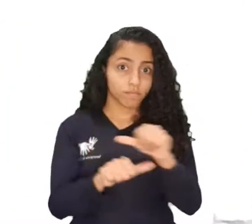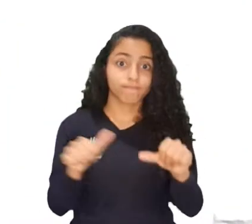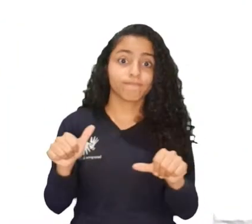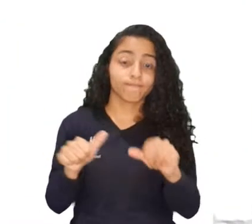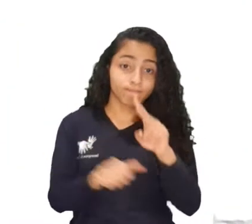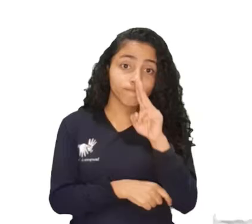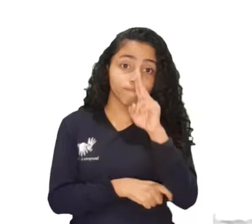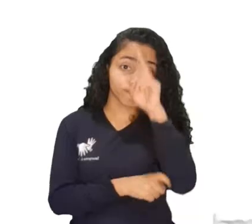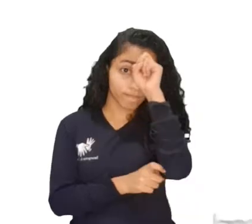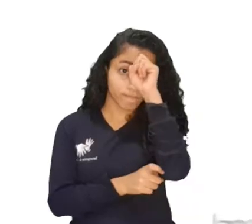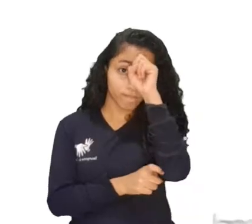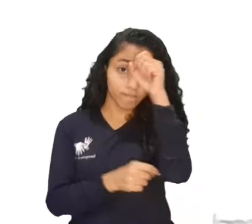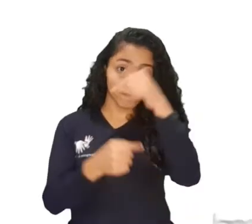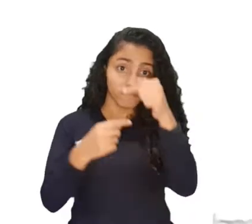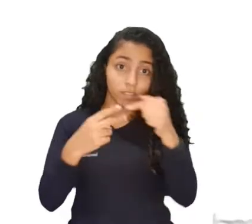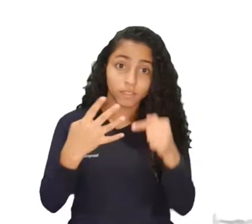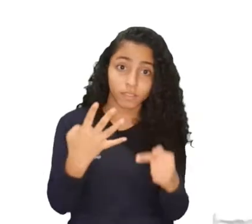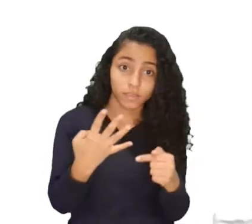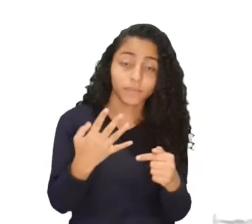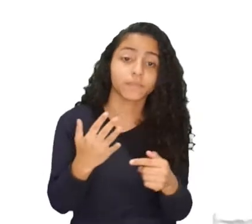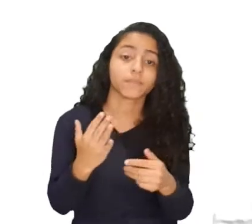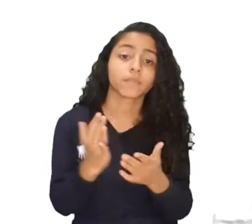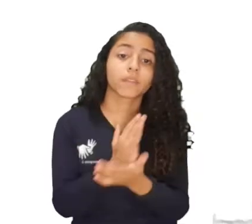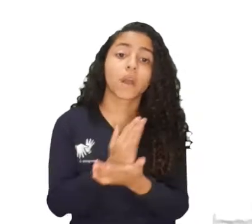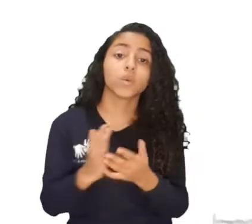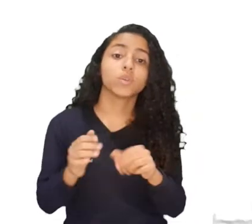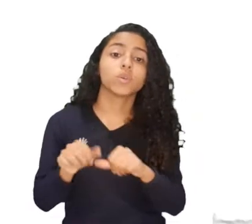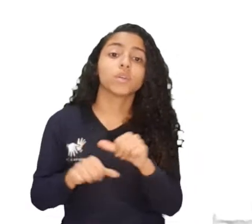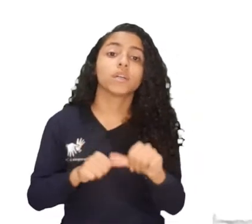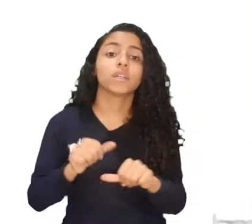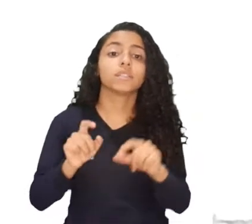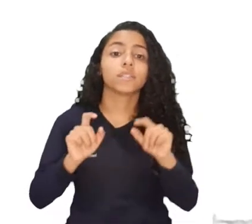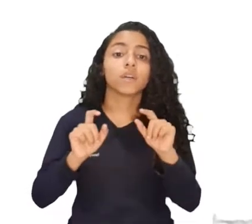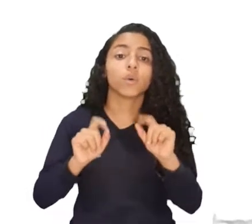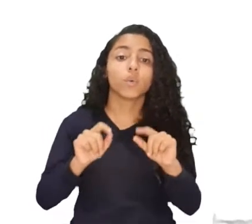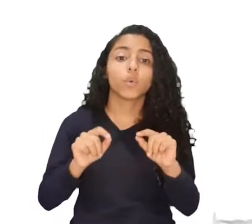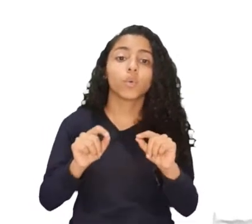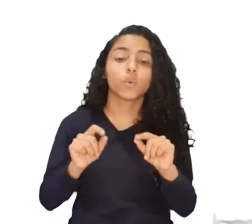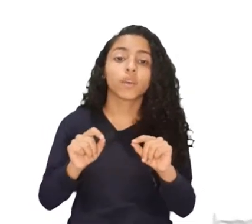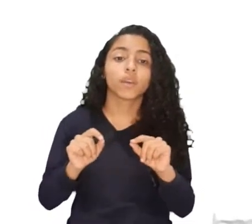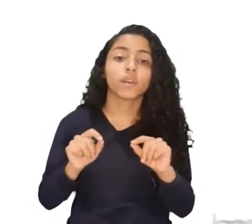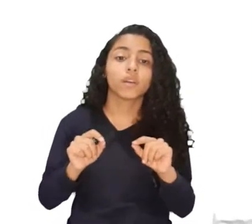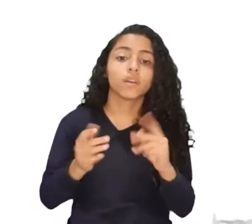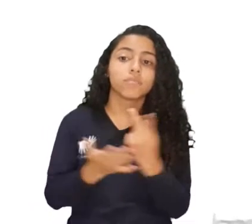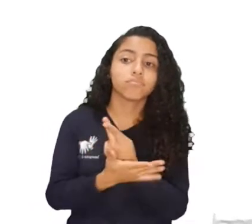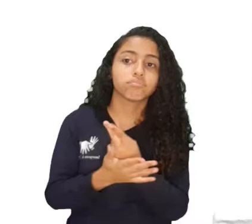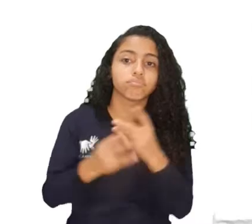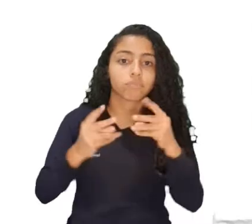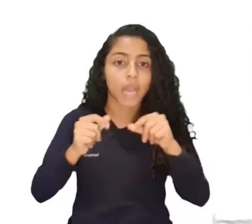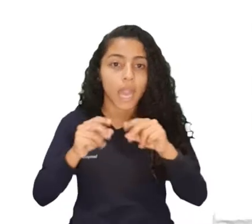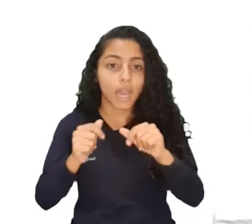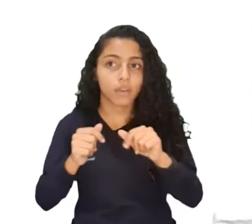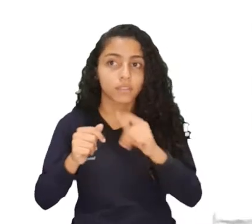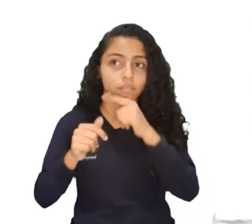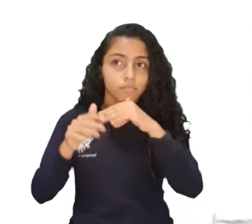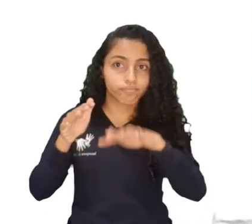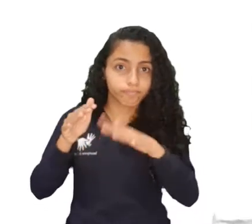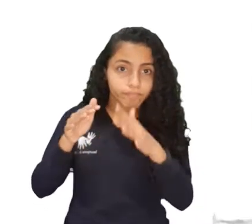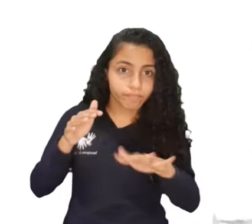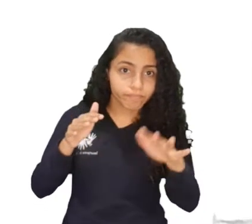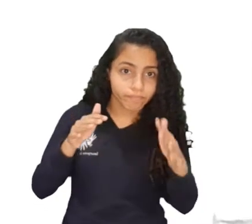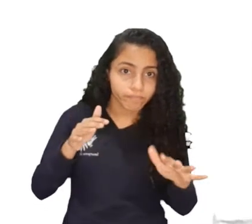né? Essas mudanças são pervasivas e bem documentadas tanto no reino terrestre quanto marinho e de água